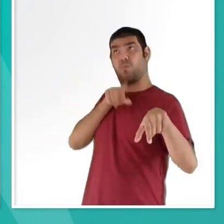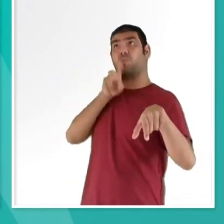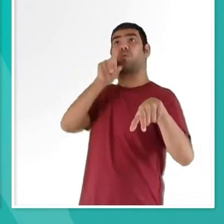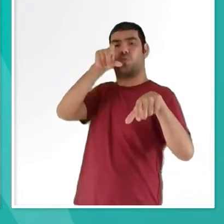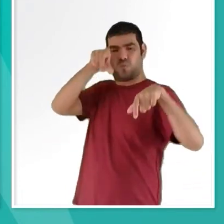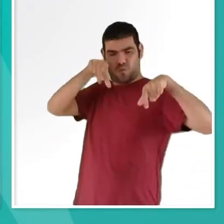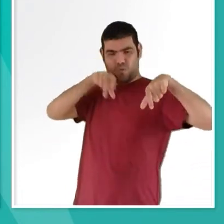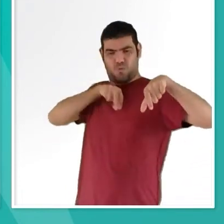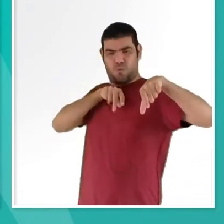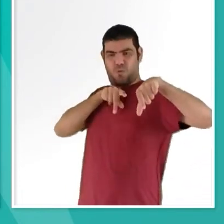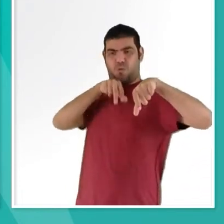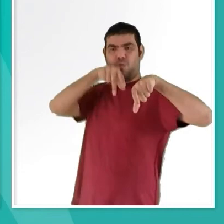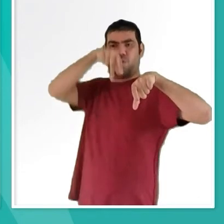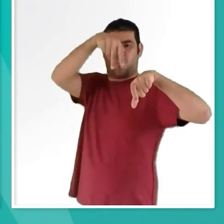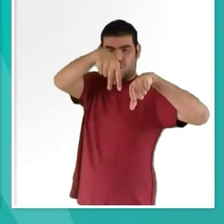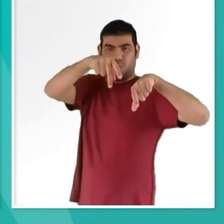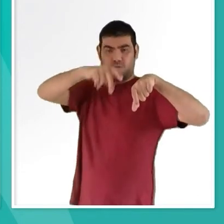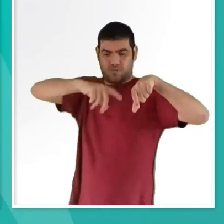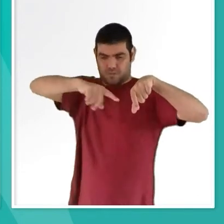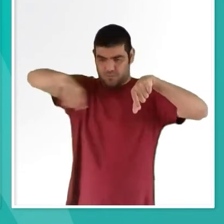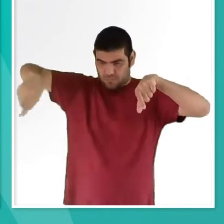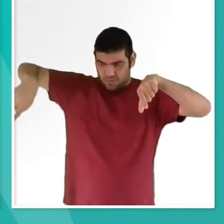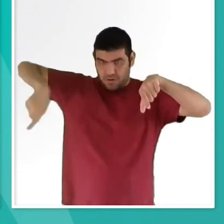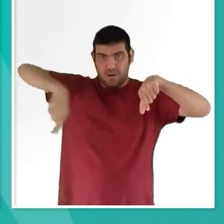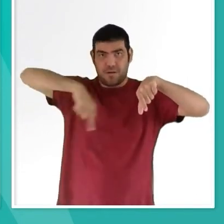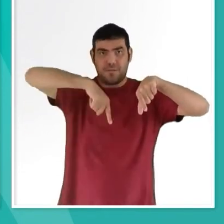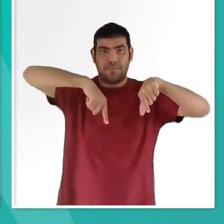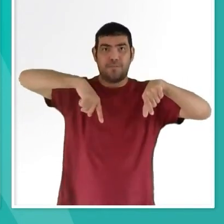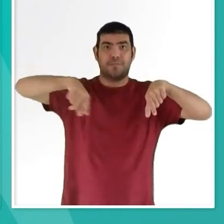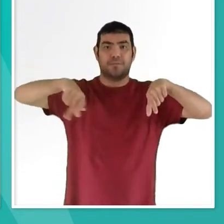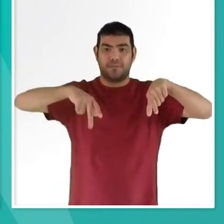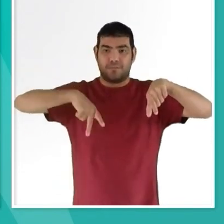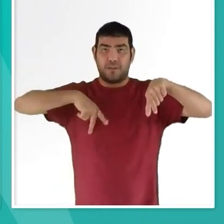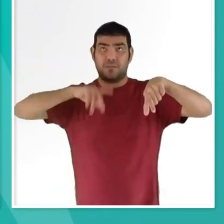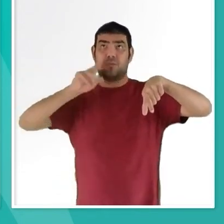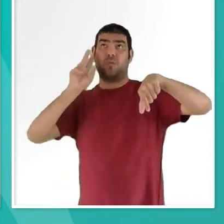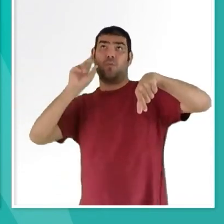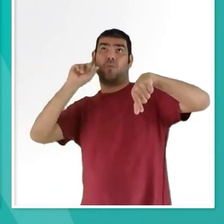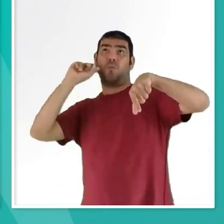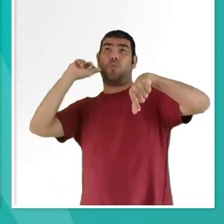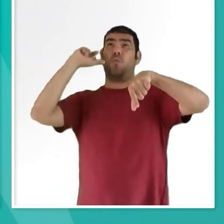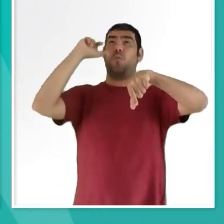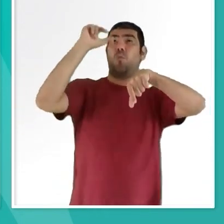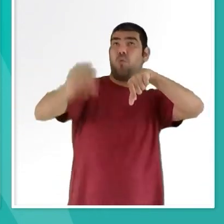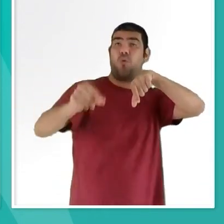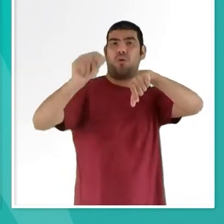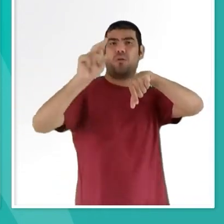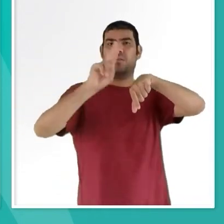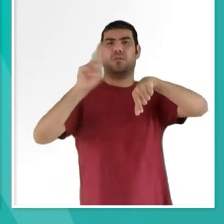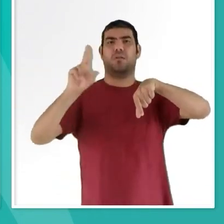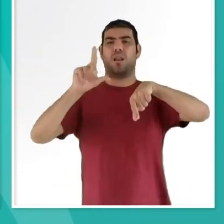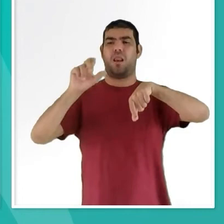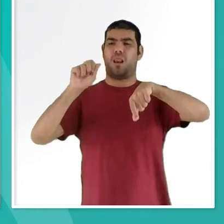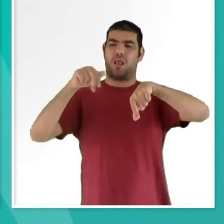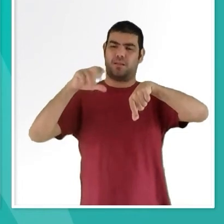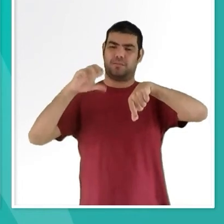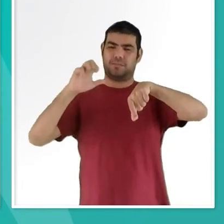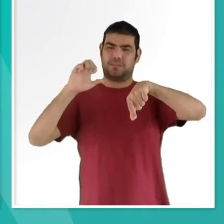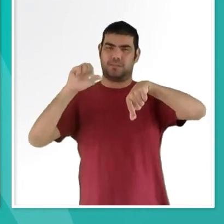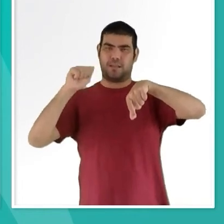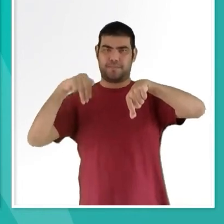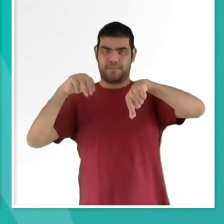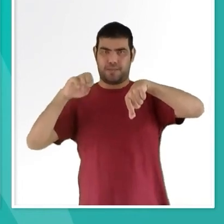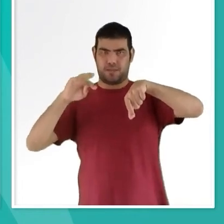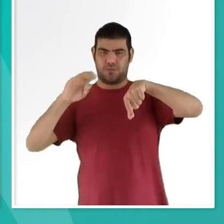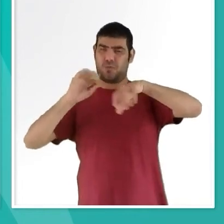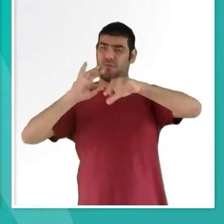campo novamente, e aí você faz um lançamento, né? A bola ela vai numa trajetória mais longe.